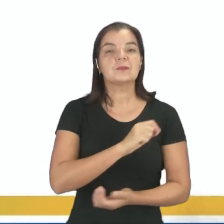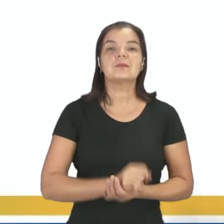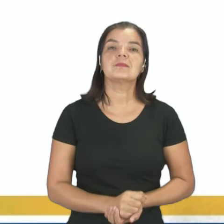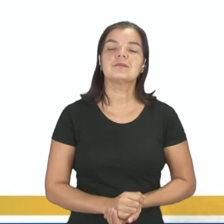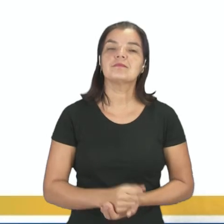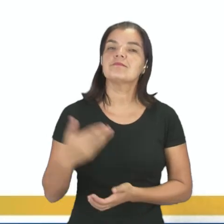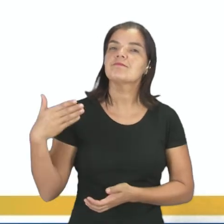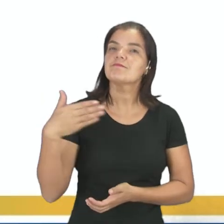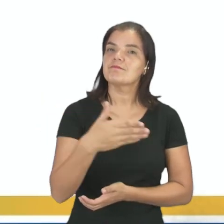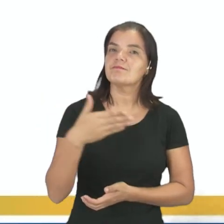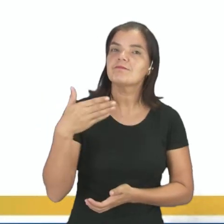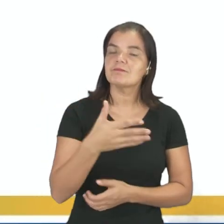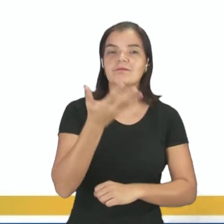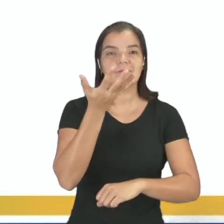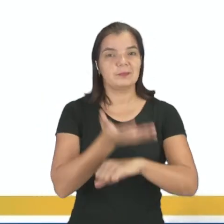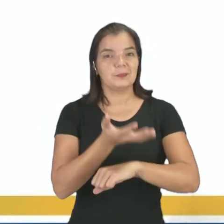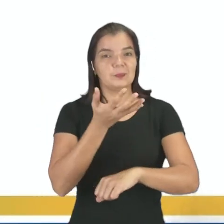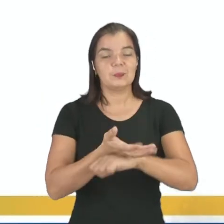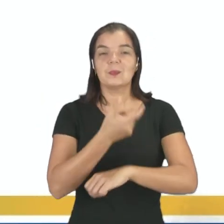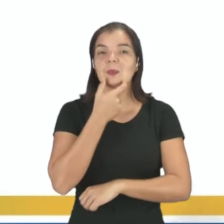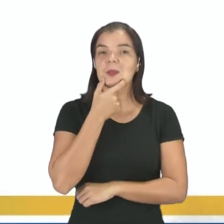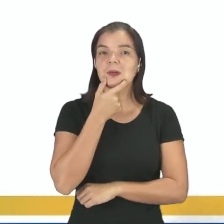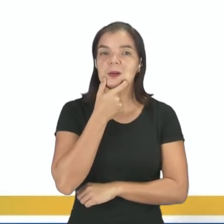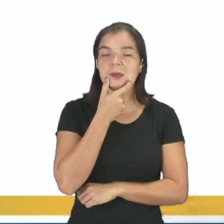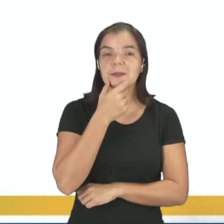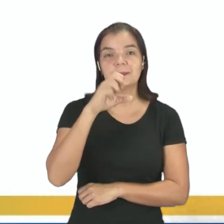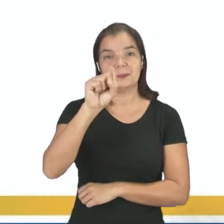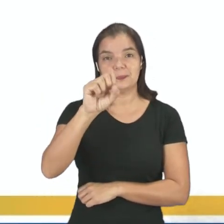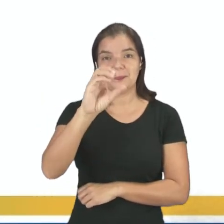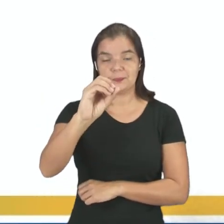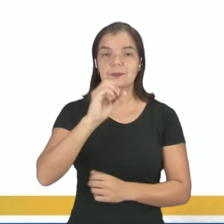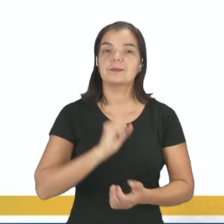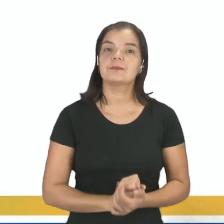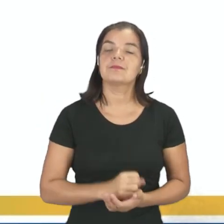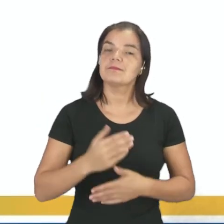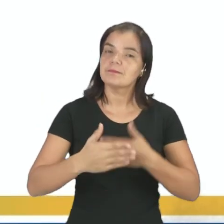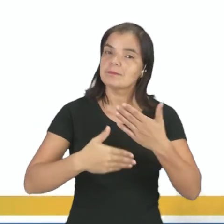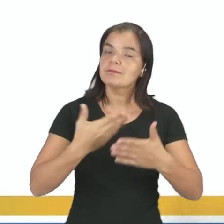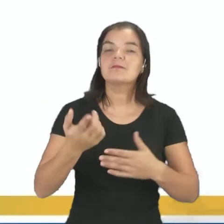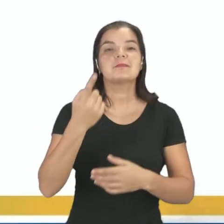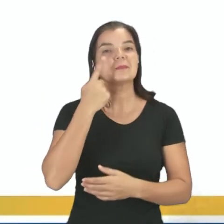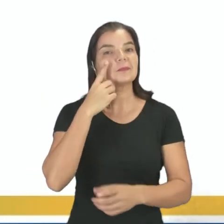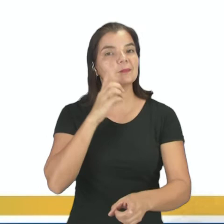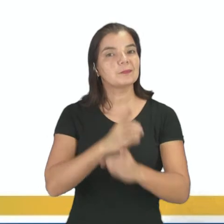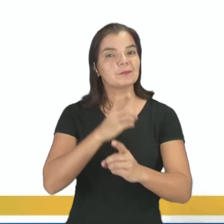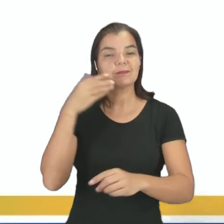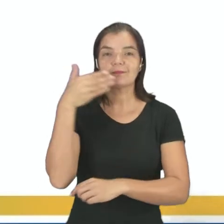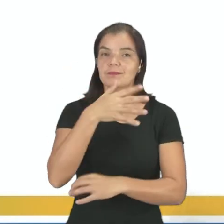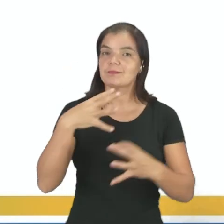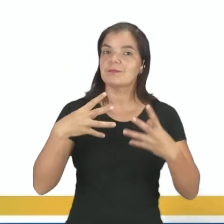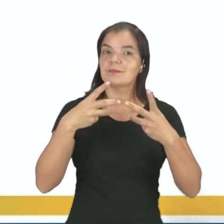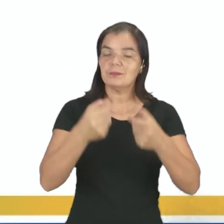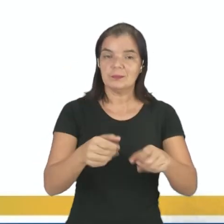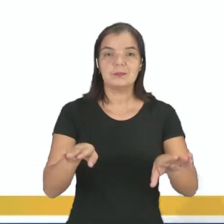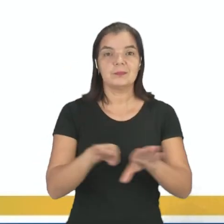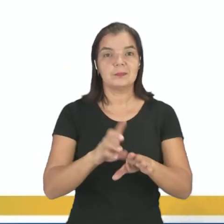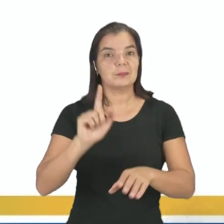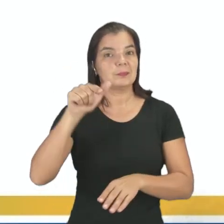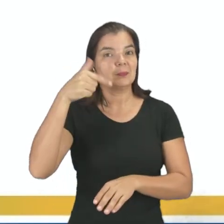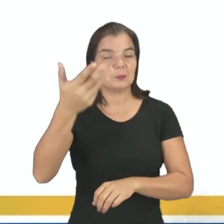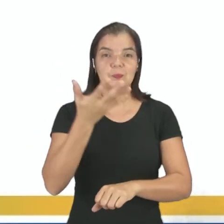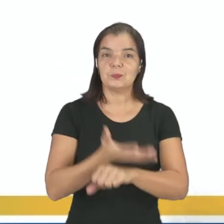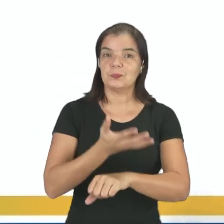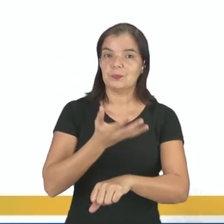que frequentam a disciplina de inglês seria 80. E assim poderíamos encontrar a frequência absoluta para as